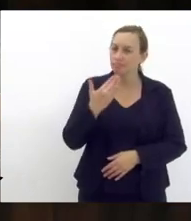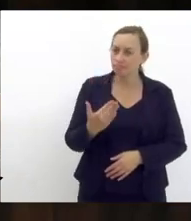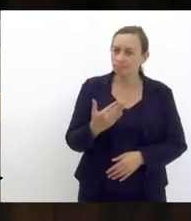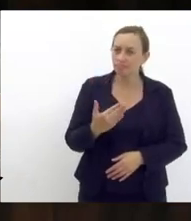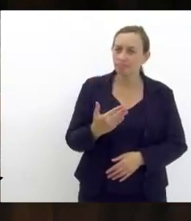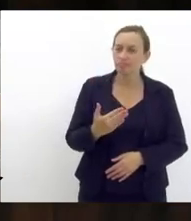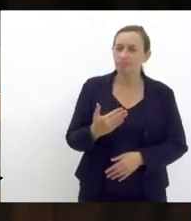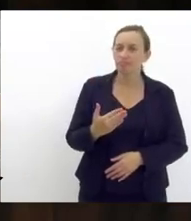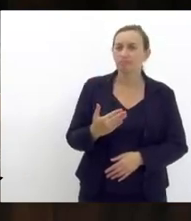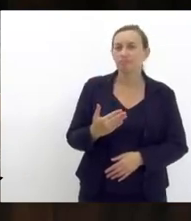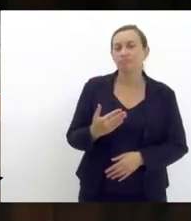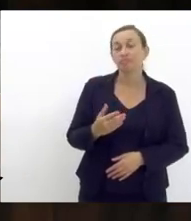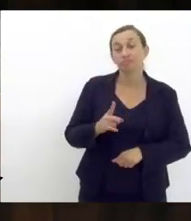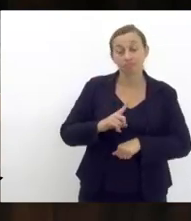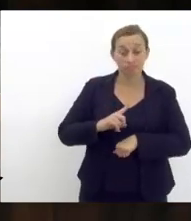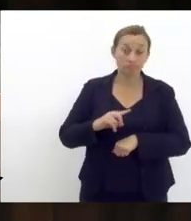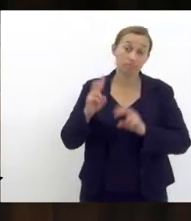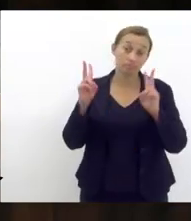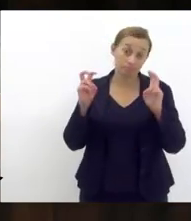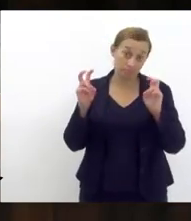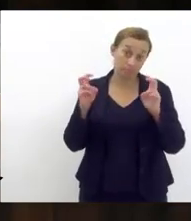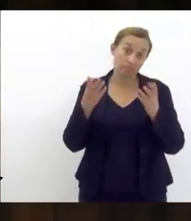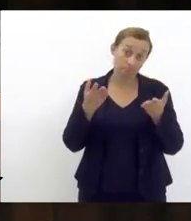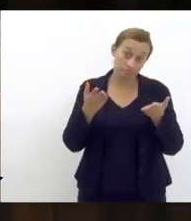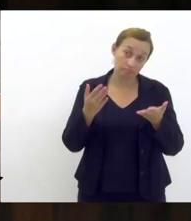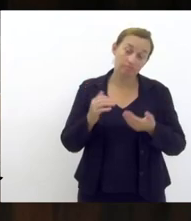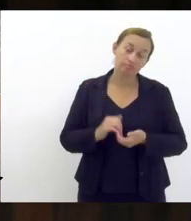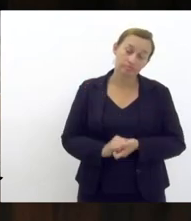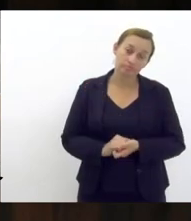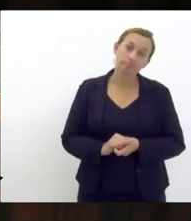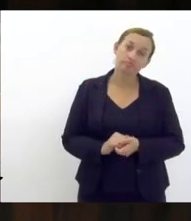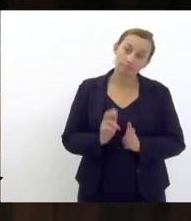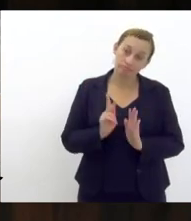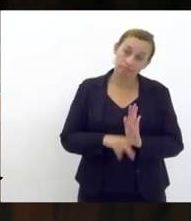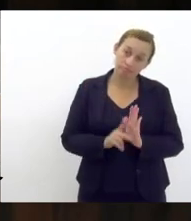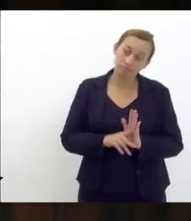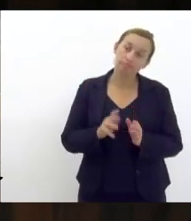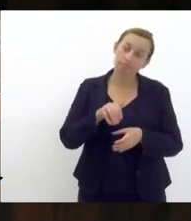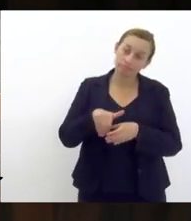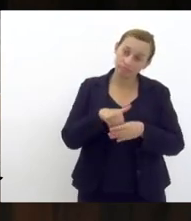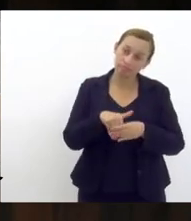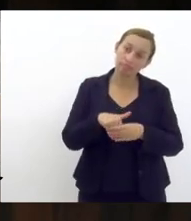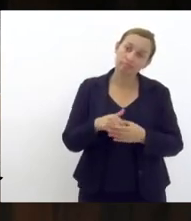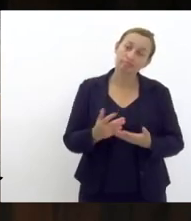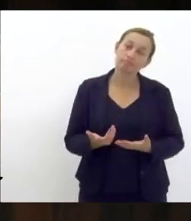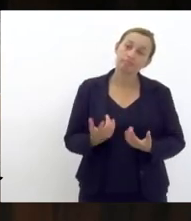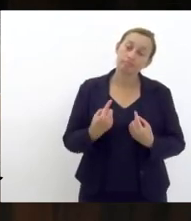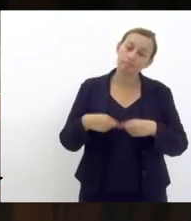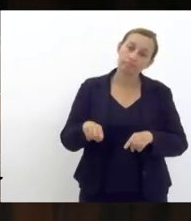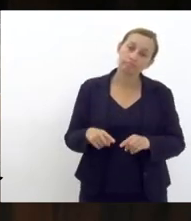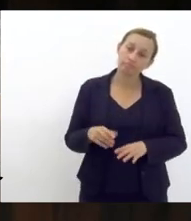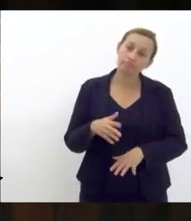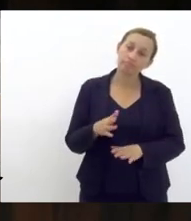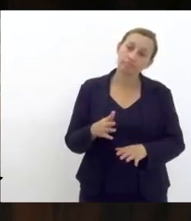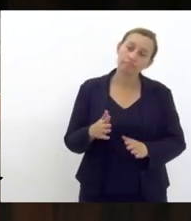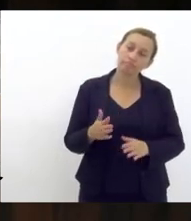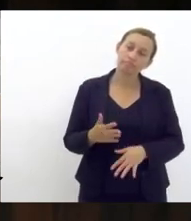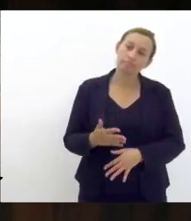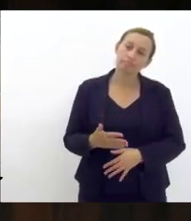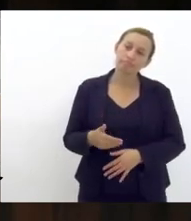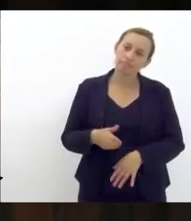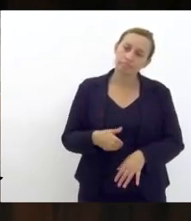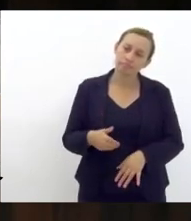excelências que se atentasse ao tema do projeto em votação que é o combate a fome a pobreza e a miséria